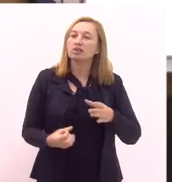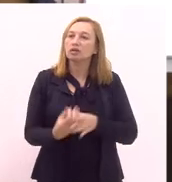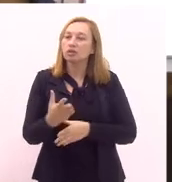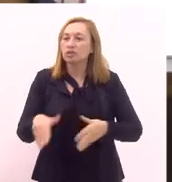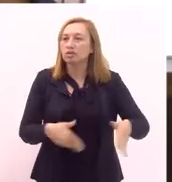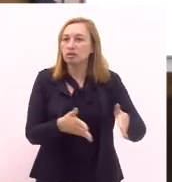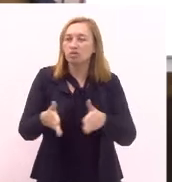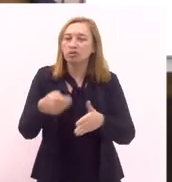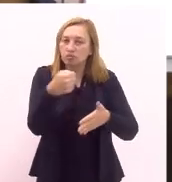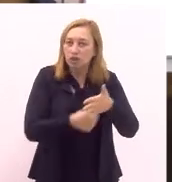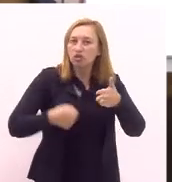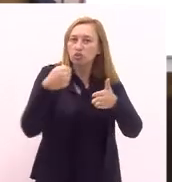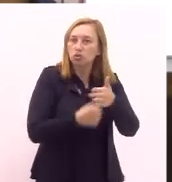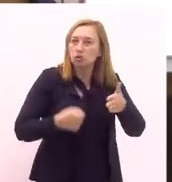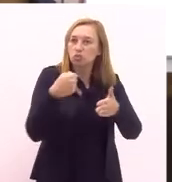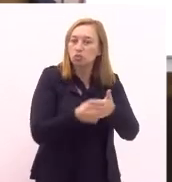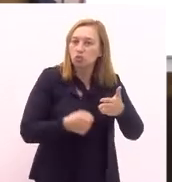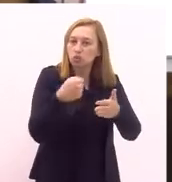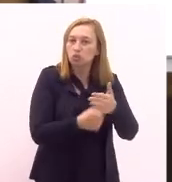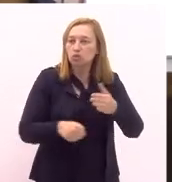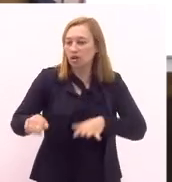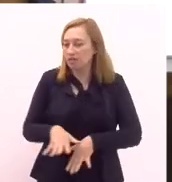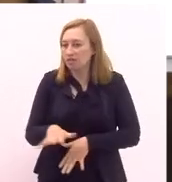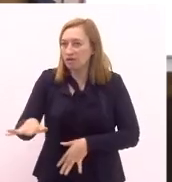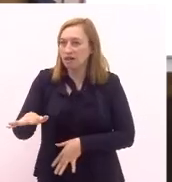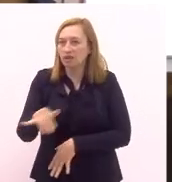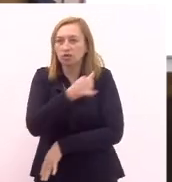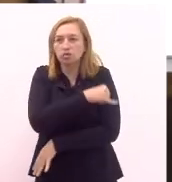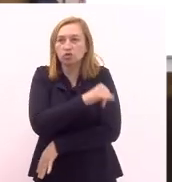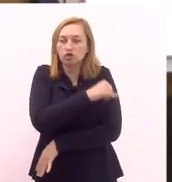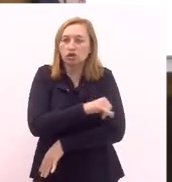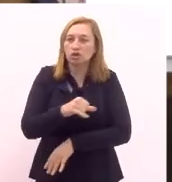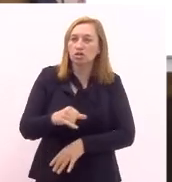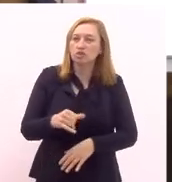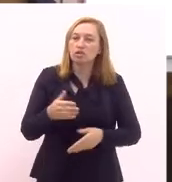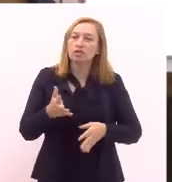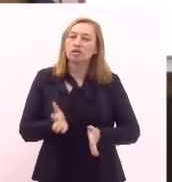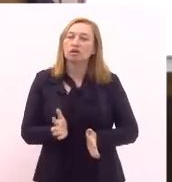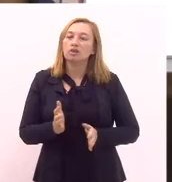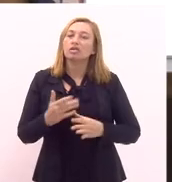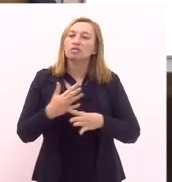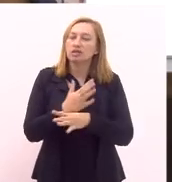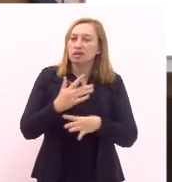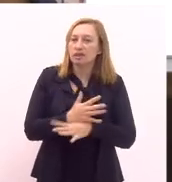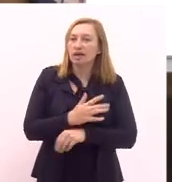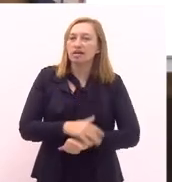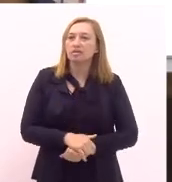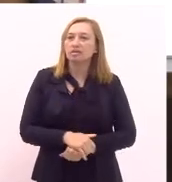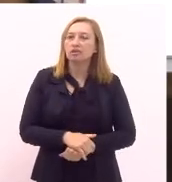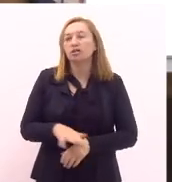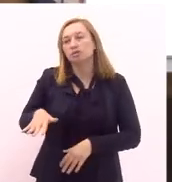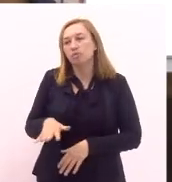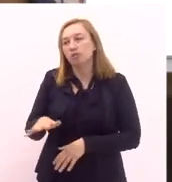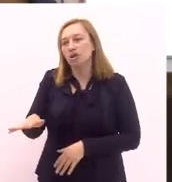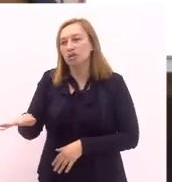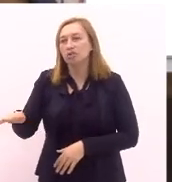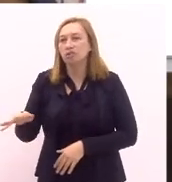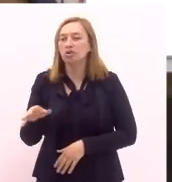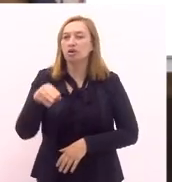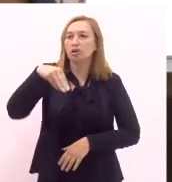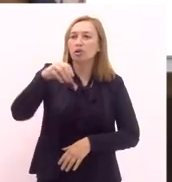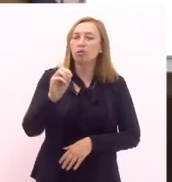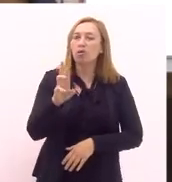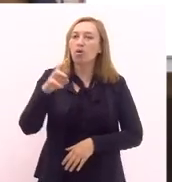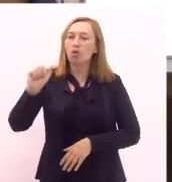envolvida nas lutas em favor das favelas do Rio de Janeiro sua cidade natal moradora do Morro do Chapéu Mangueira por